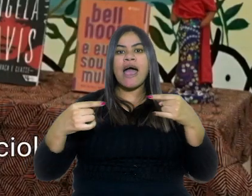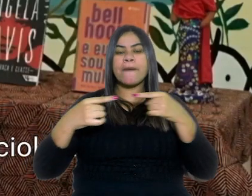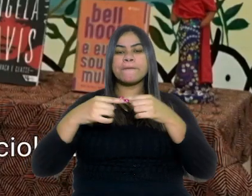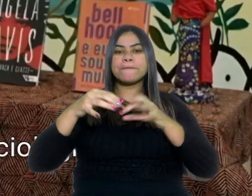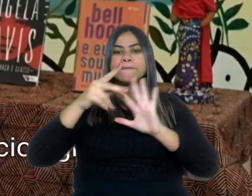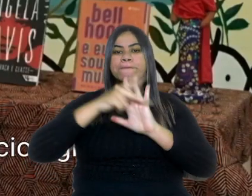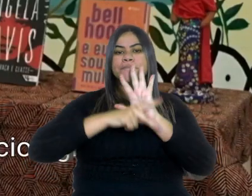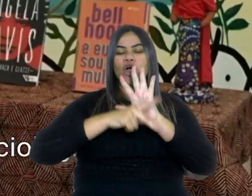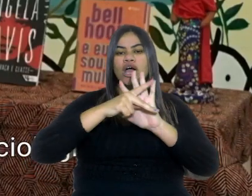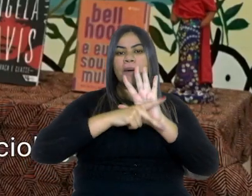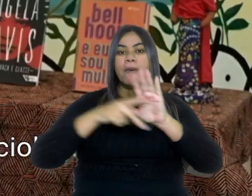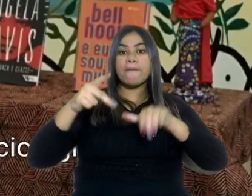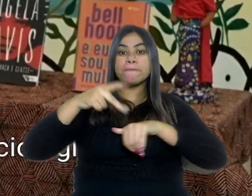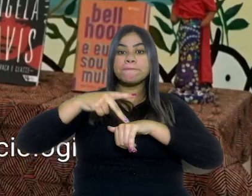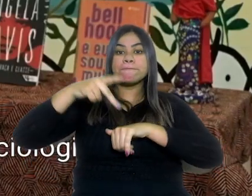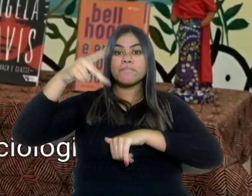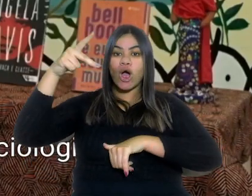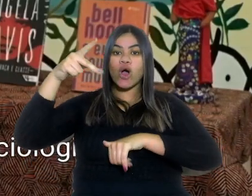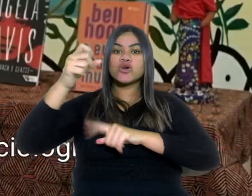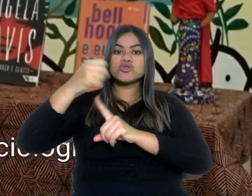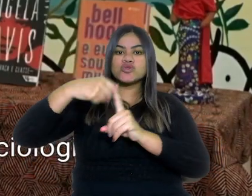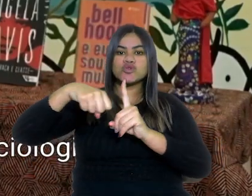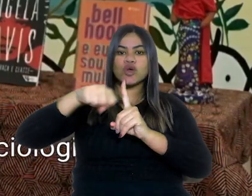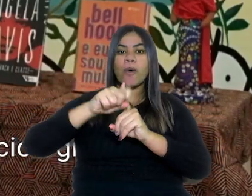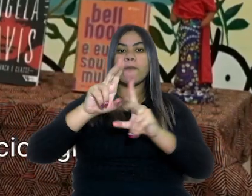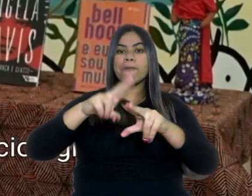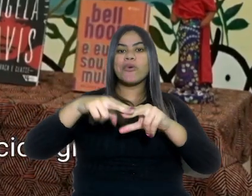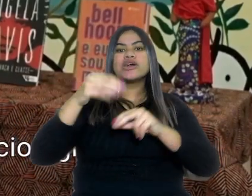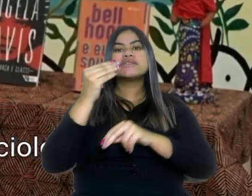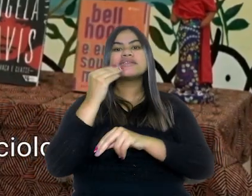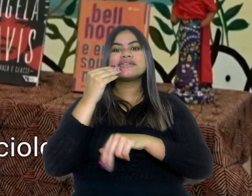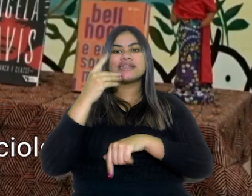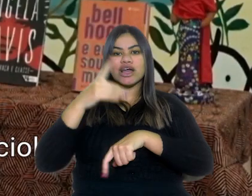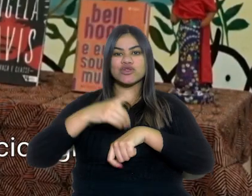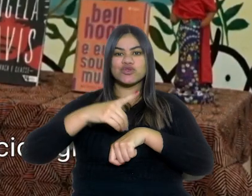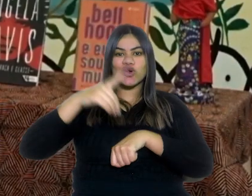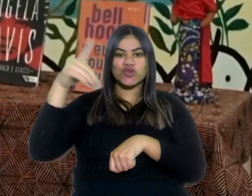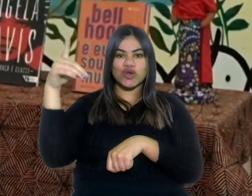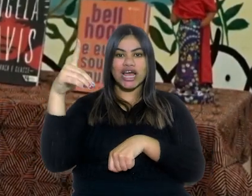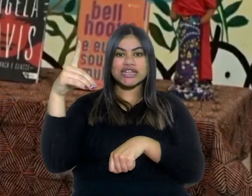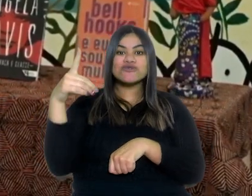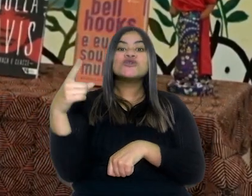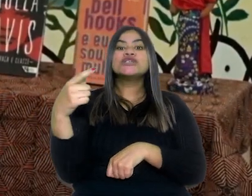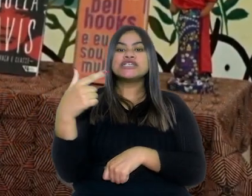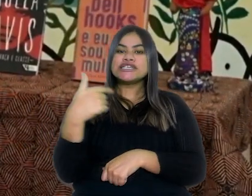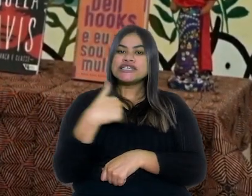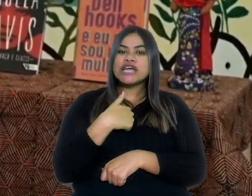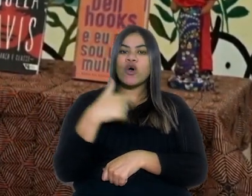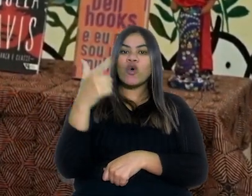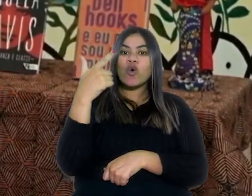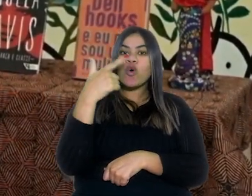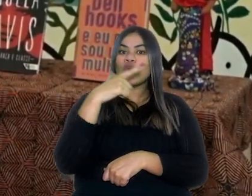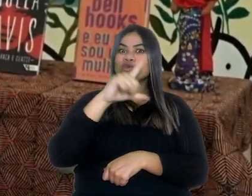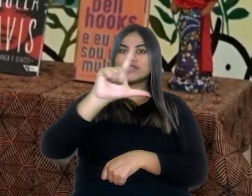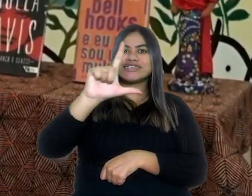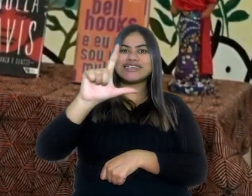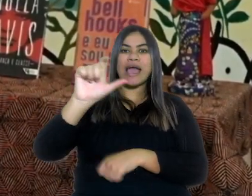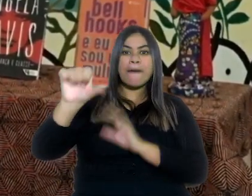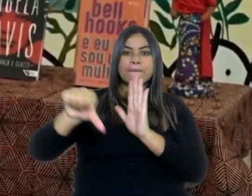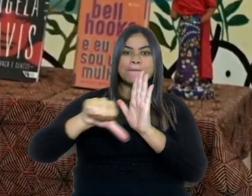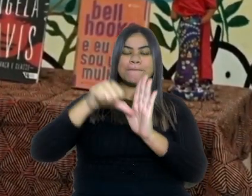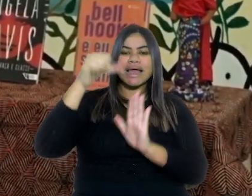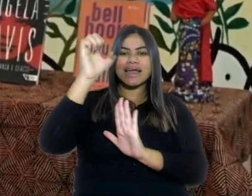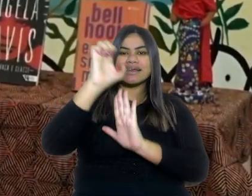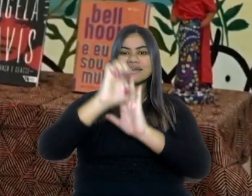de ações afirmativas do programa de pós-graduação em sociologia. Então eu tentei esse doutorado